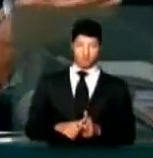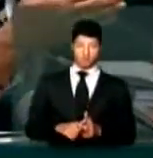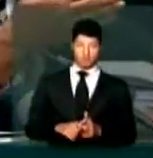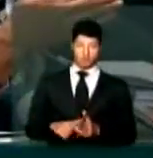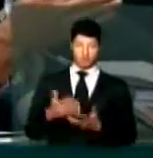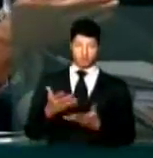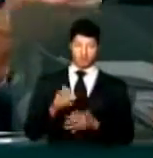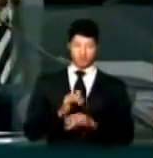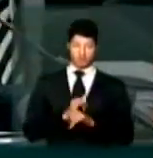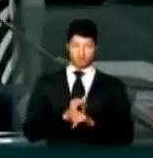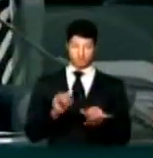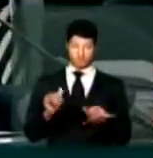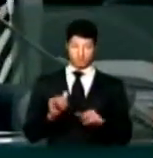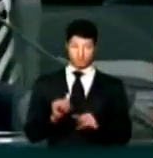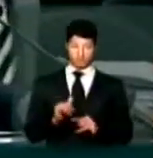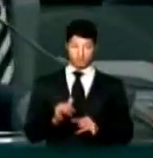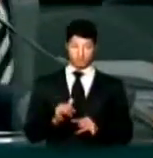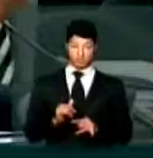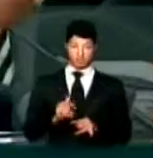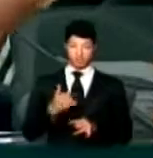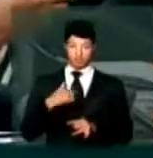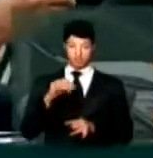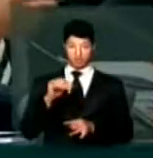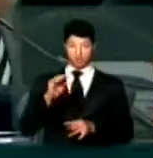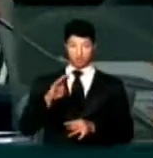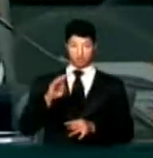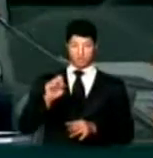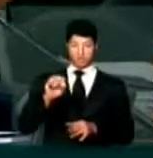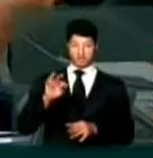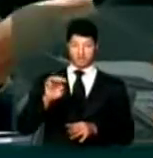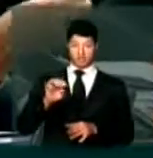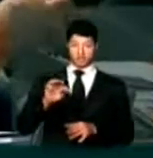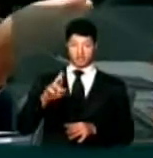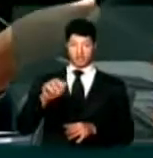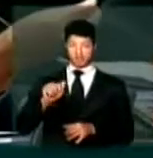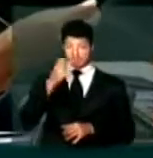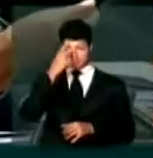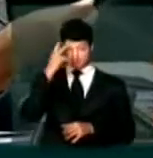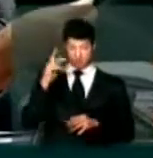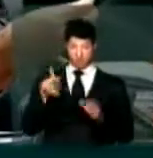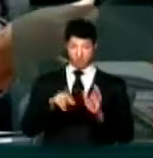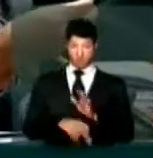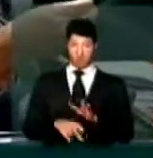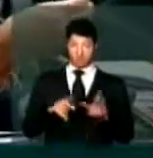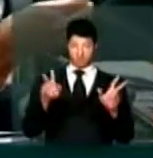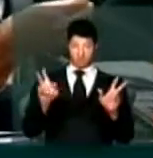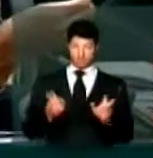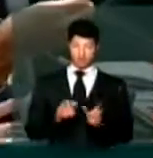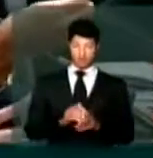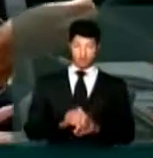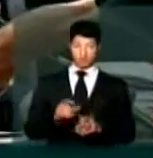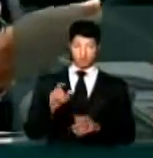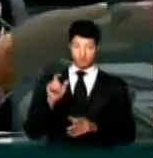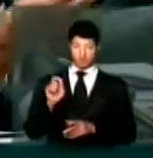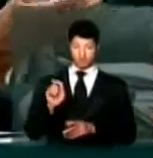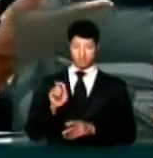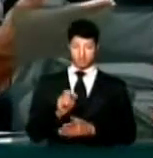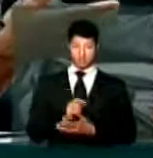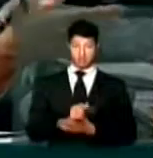aí. Eu quero dizer que Sem como dúvida. obstetra e como Claro. alguém que é especialista na área. E